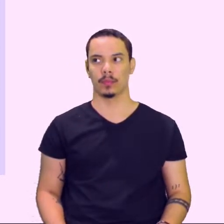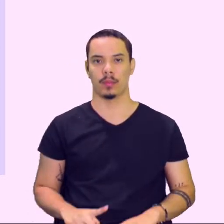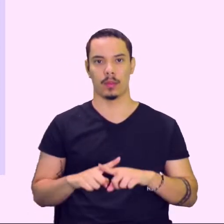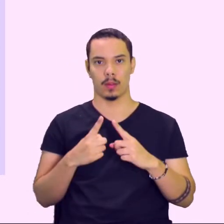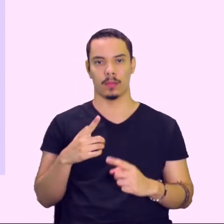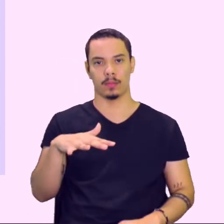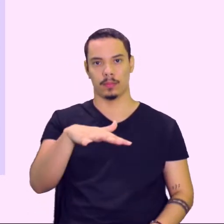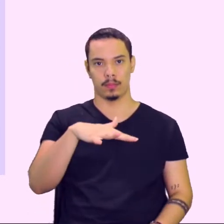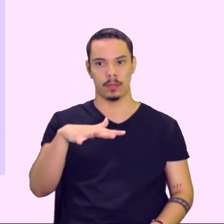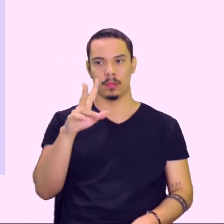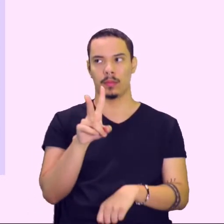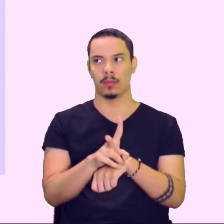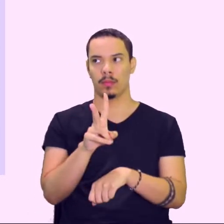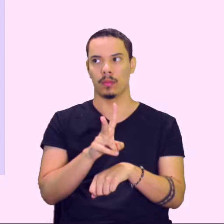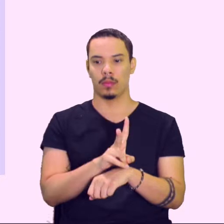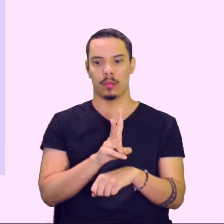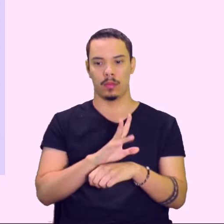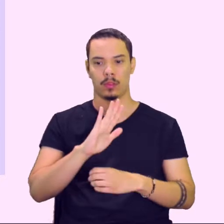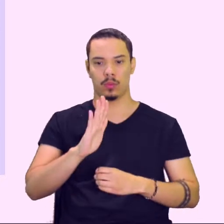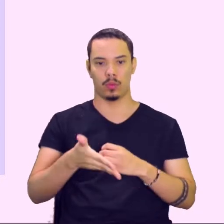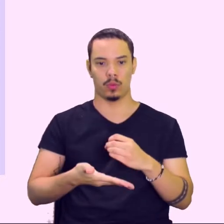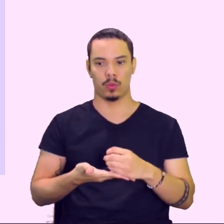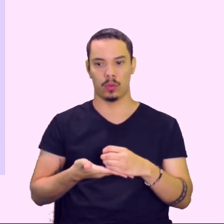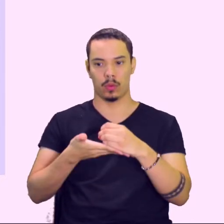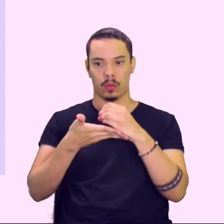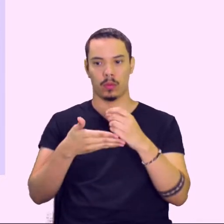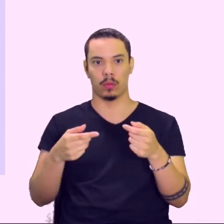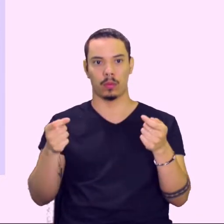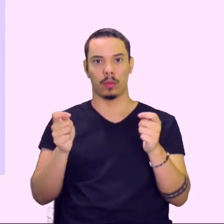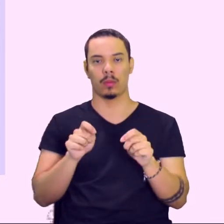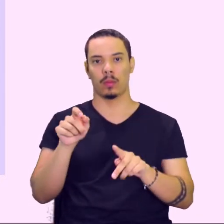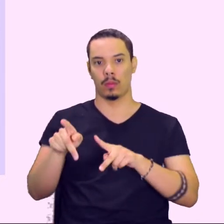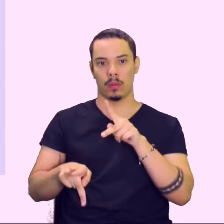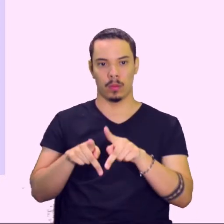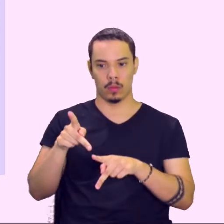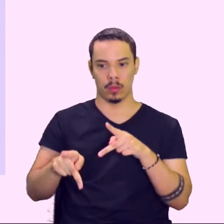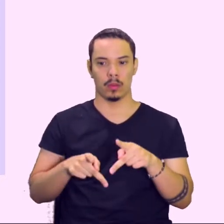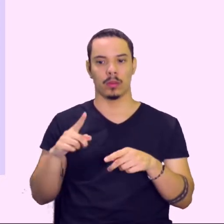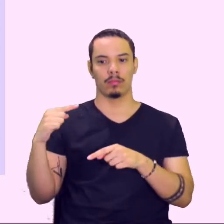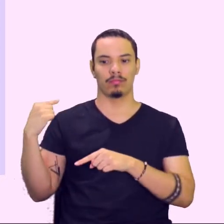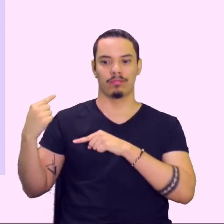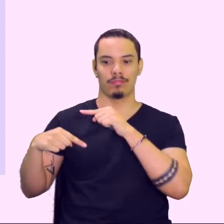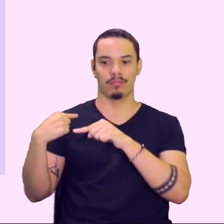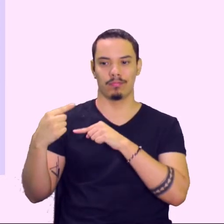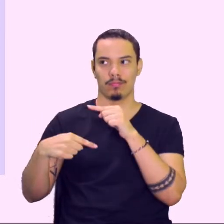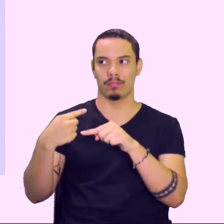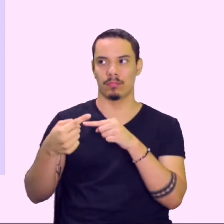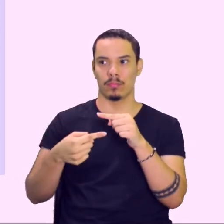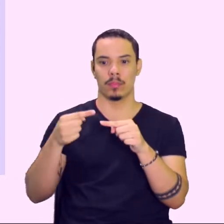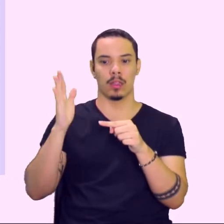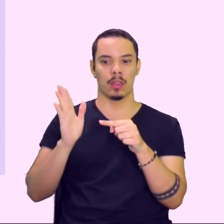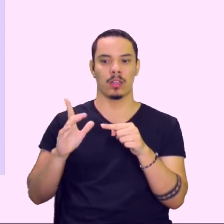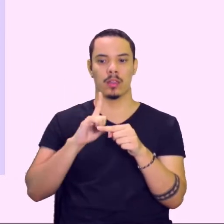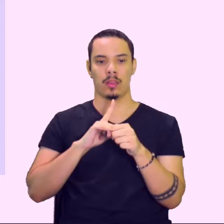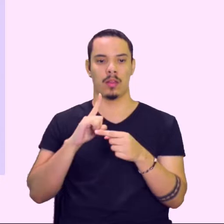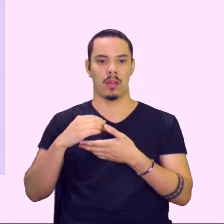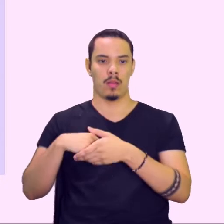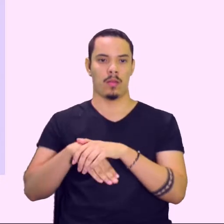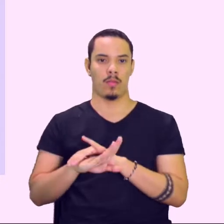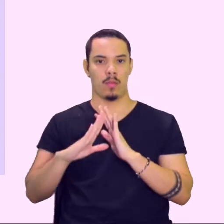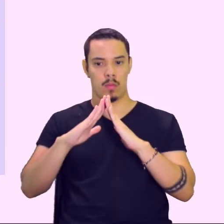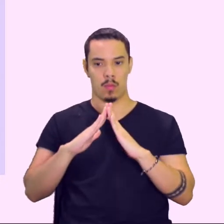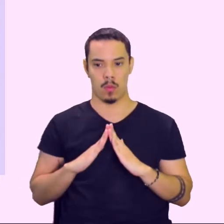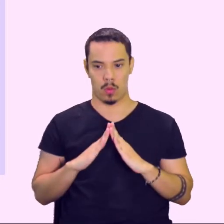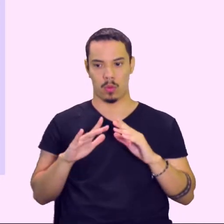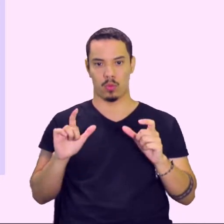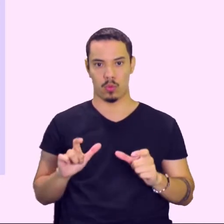uso sustentável, admite-se que as populações tradicionais que já habitavam aquele